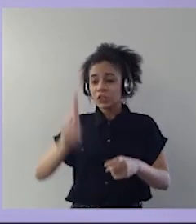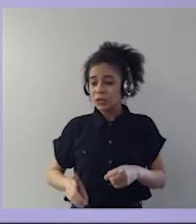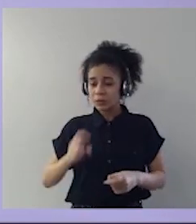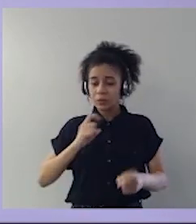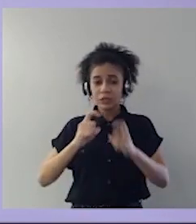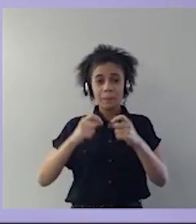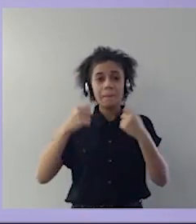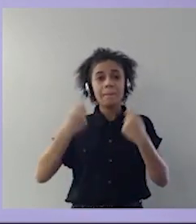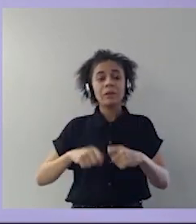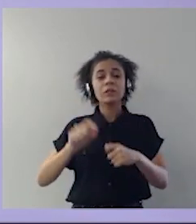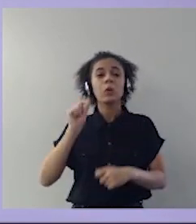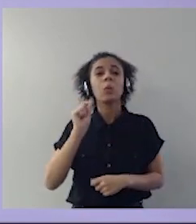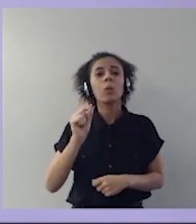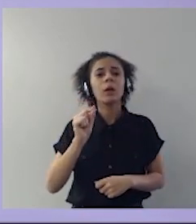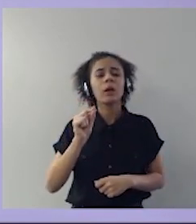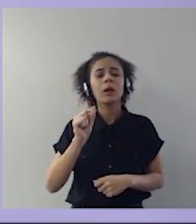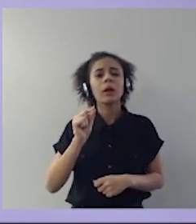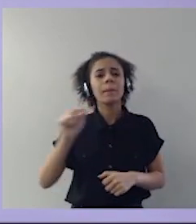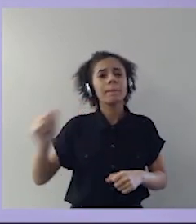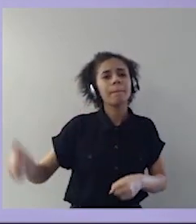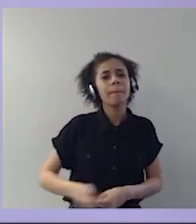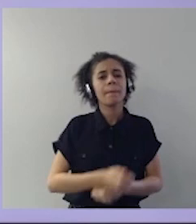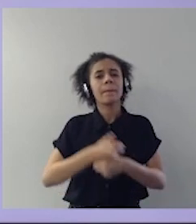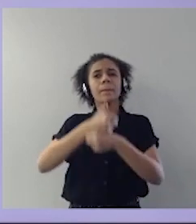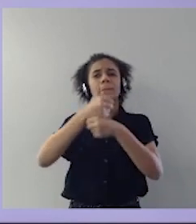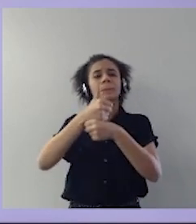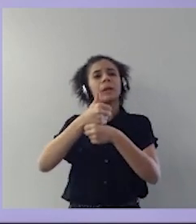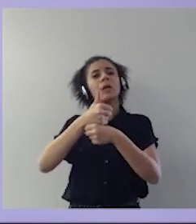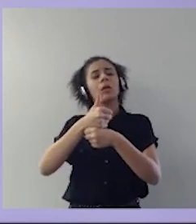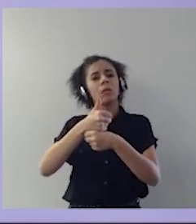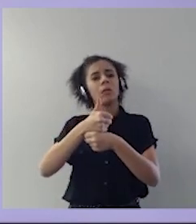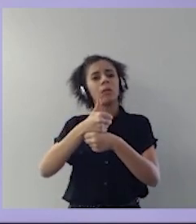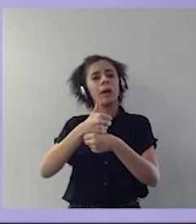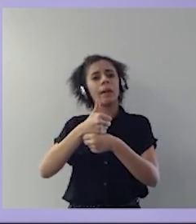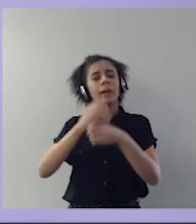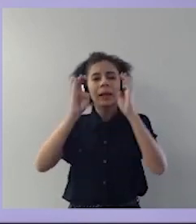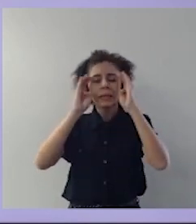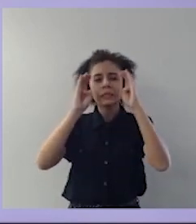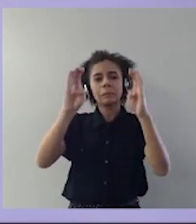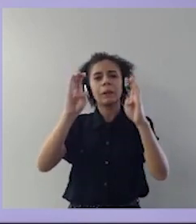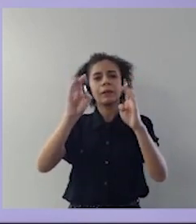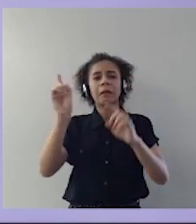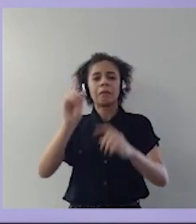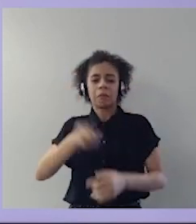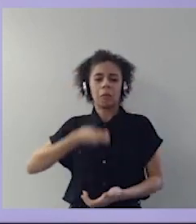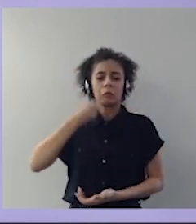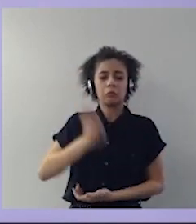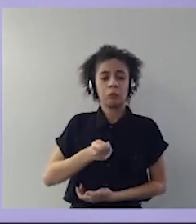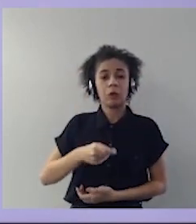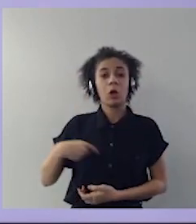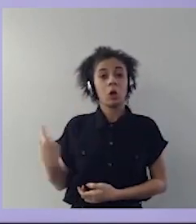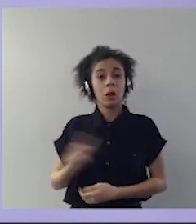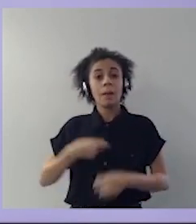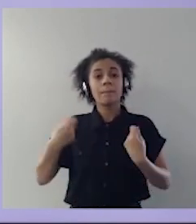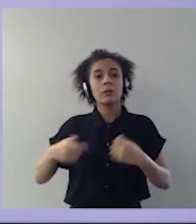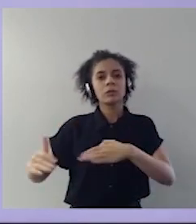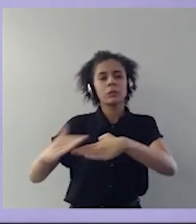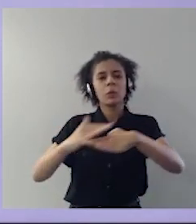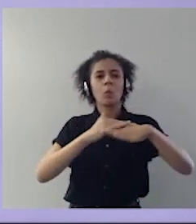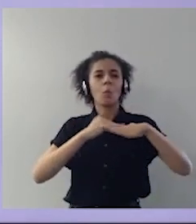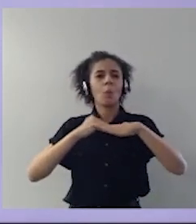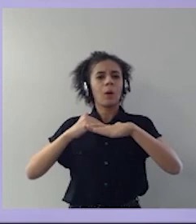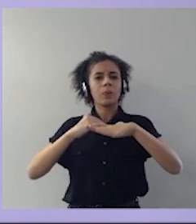legalidade, mas, quem sabe, até mais do que legalidade. Nós precisamos, sim, de igualdade e